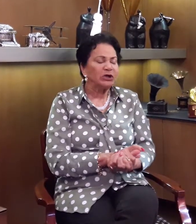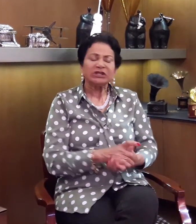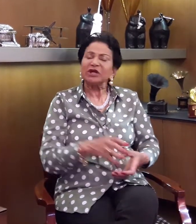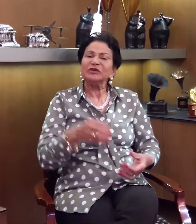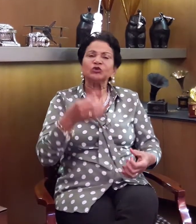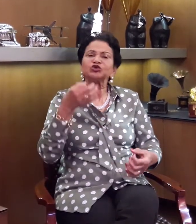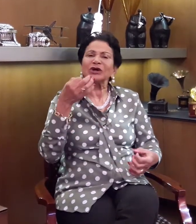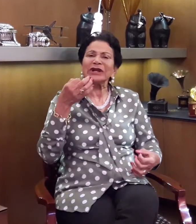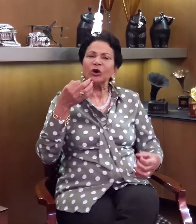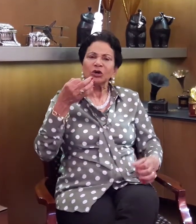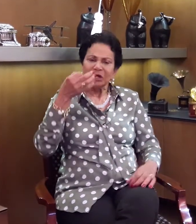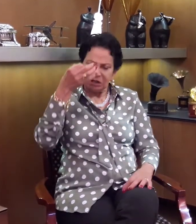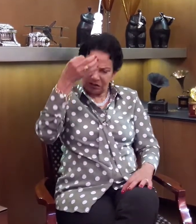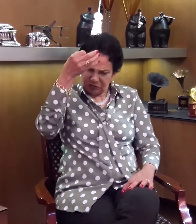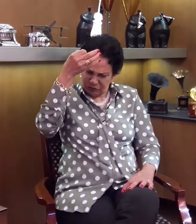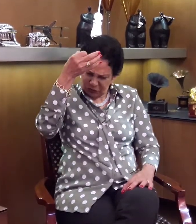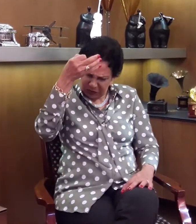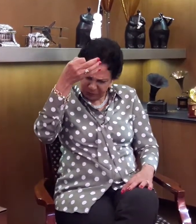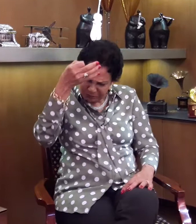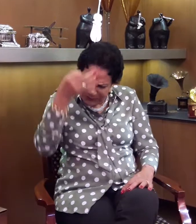do Povo também é um jornal